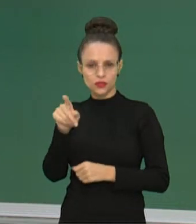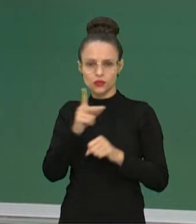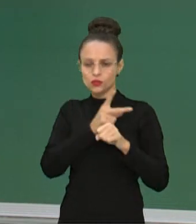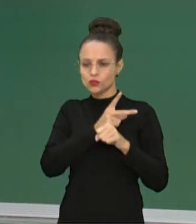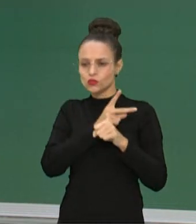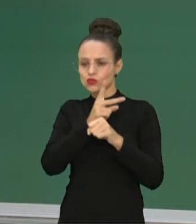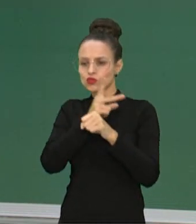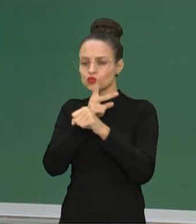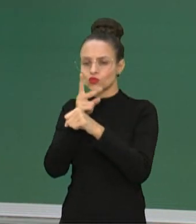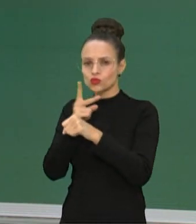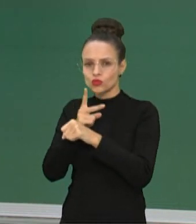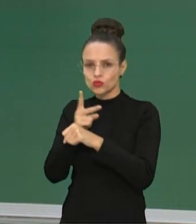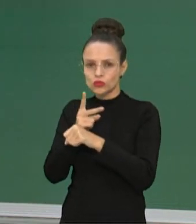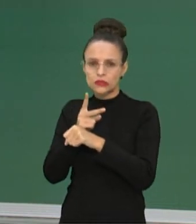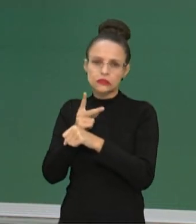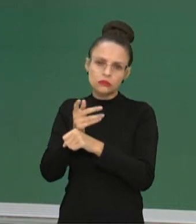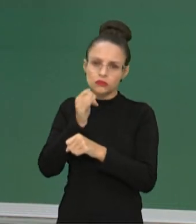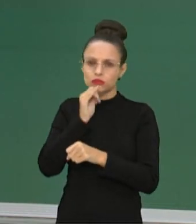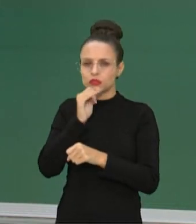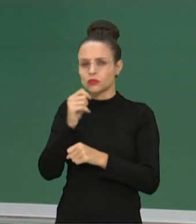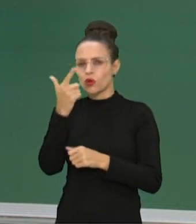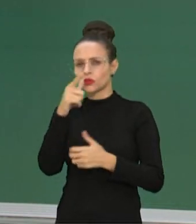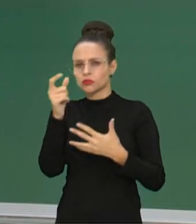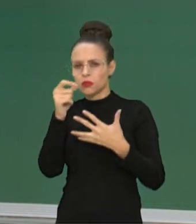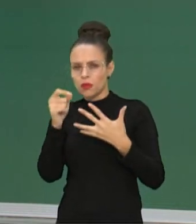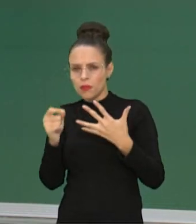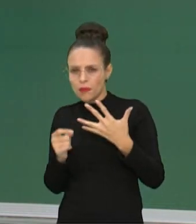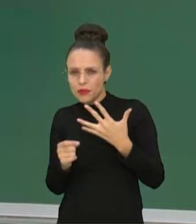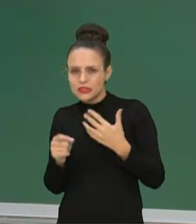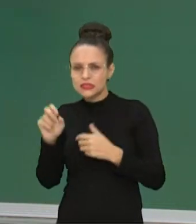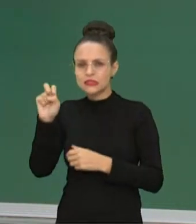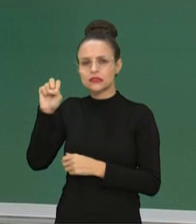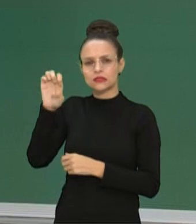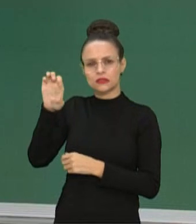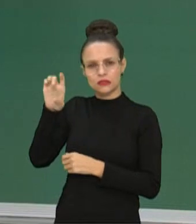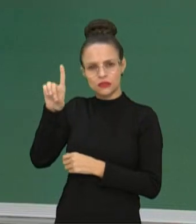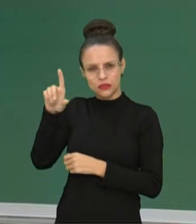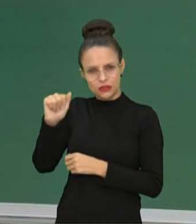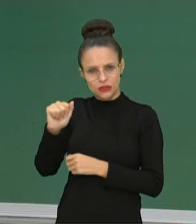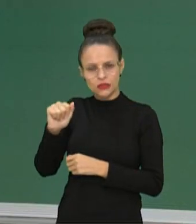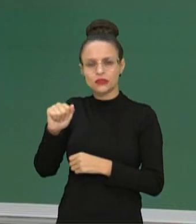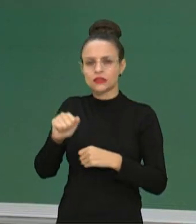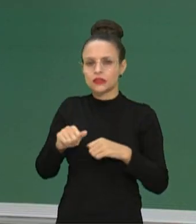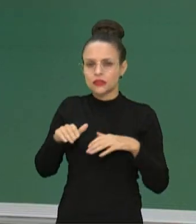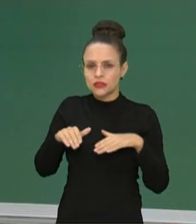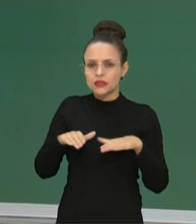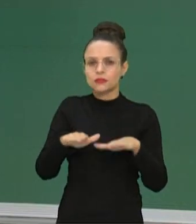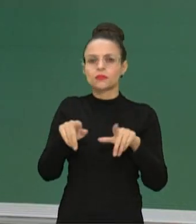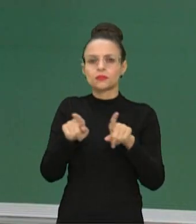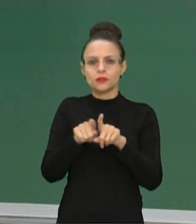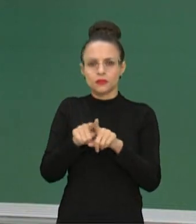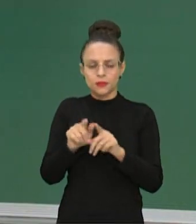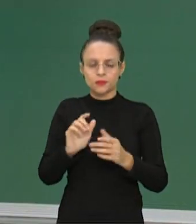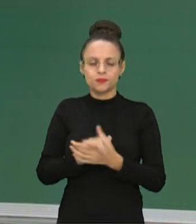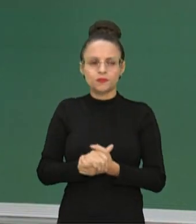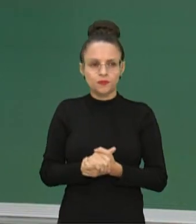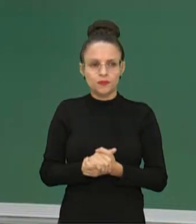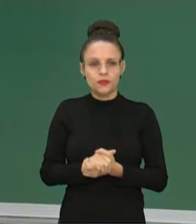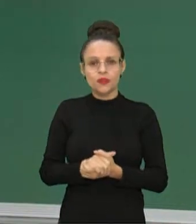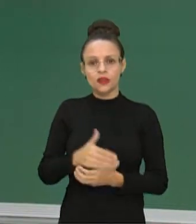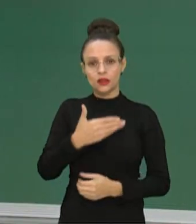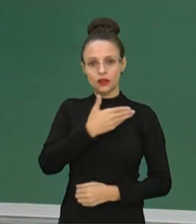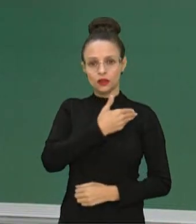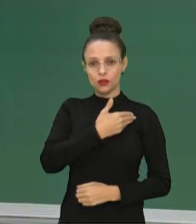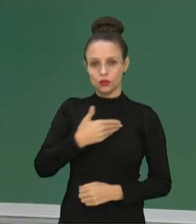busca da seda, por exemplo, e muitas outras especiarias, mas a seda, tanto é que vira o nome, né, Caminho da Seda. A Iugoslávia